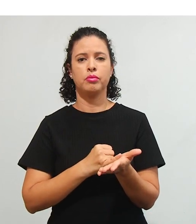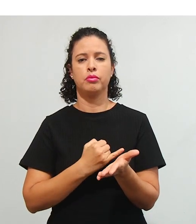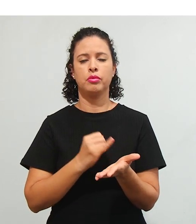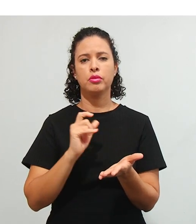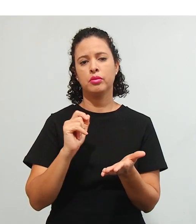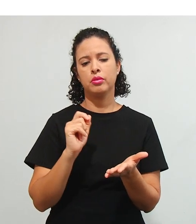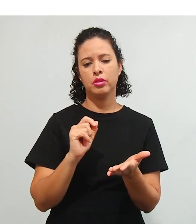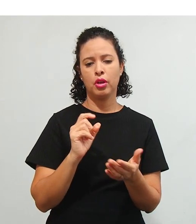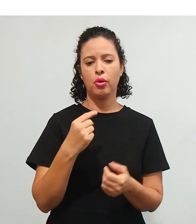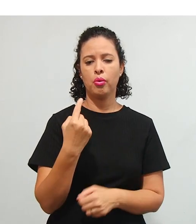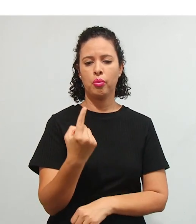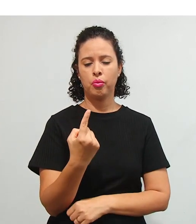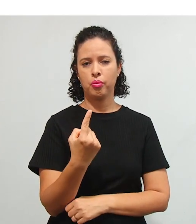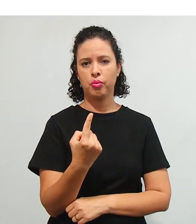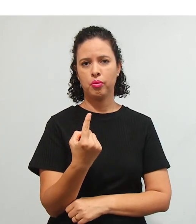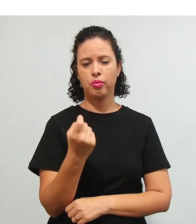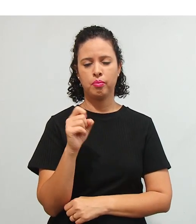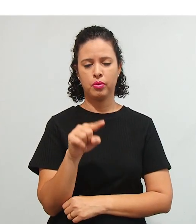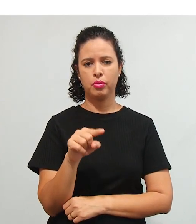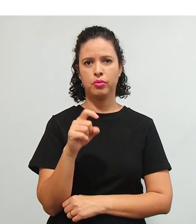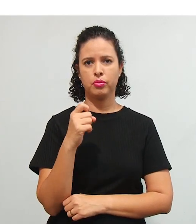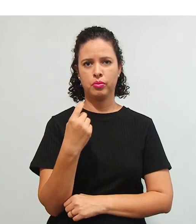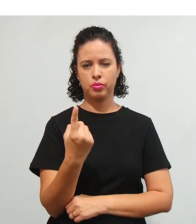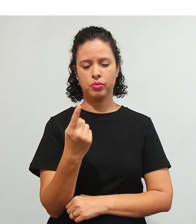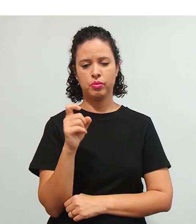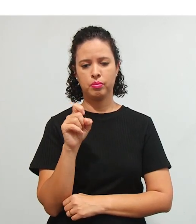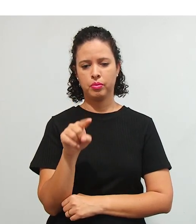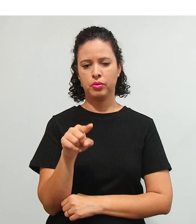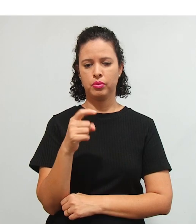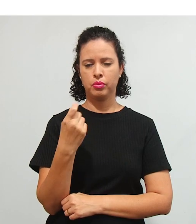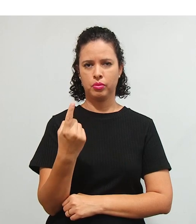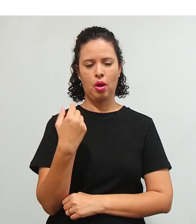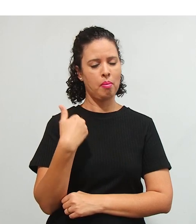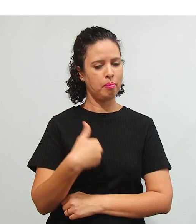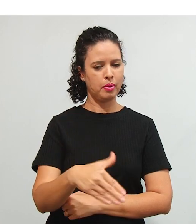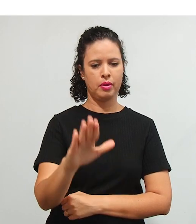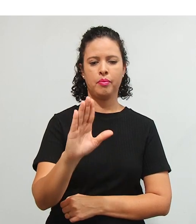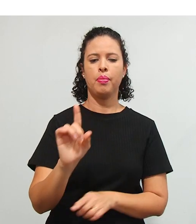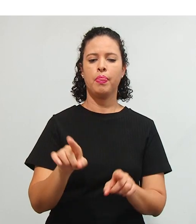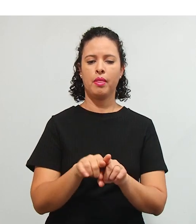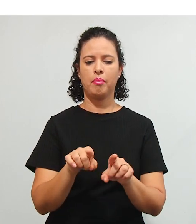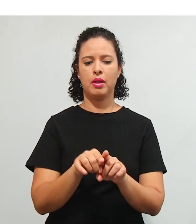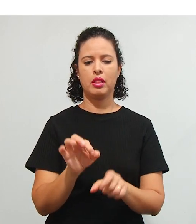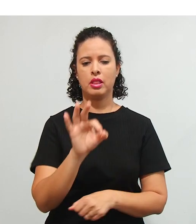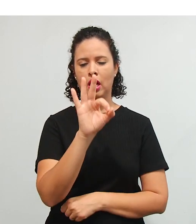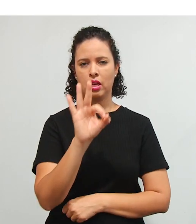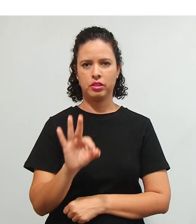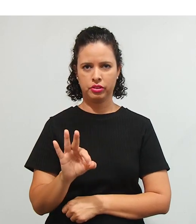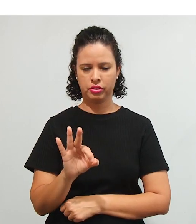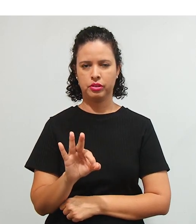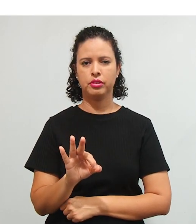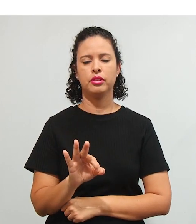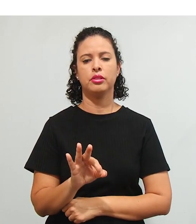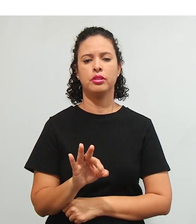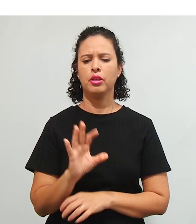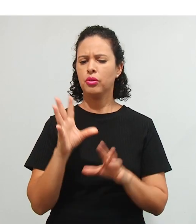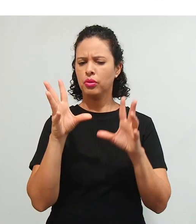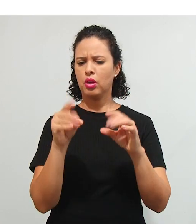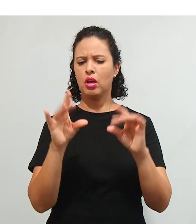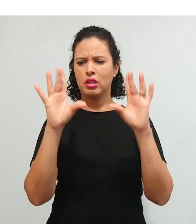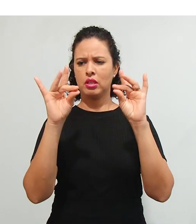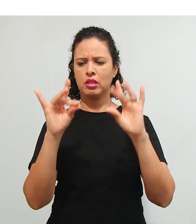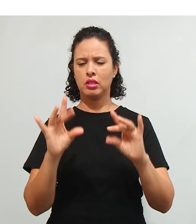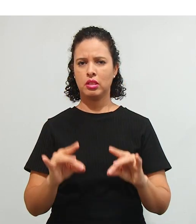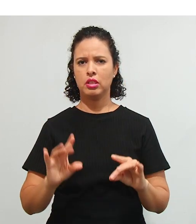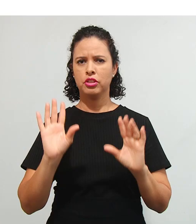classificação é a partir do 1.1.1 e por aí vai, as taxas. Então são todas as classificações e isso